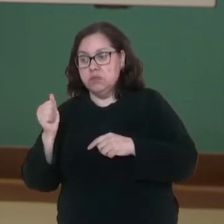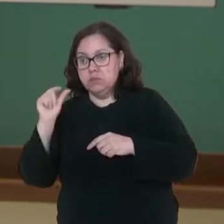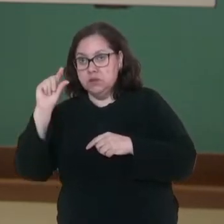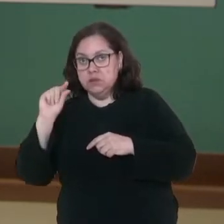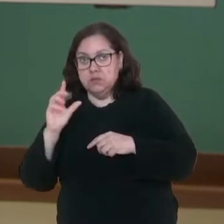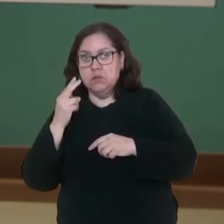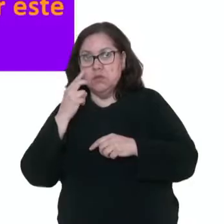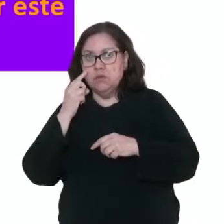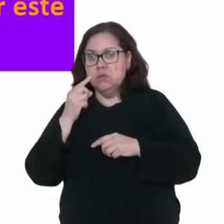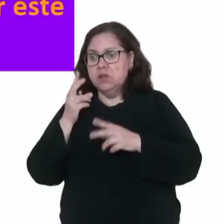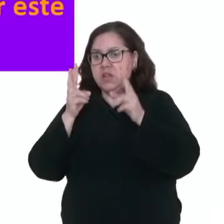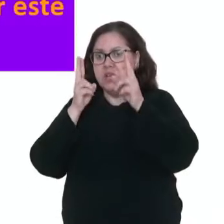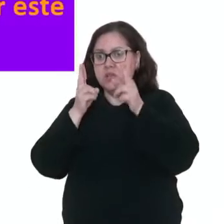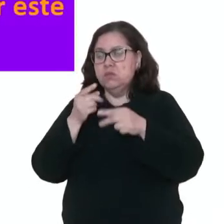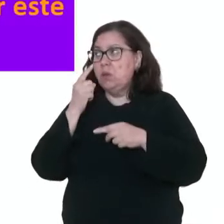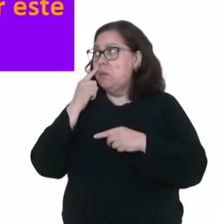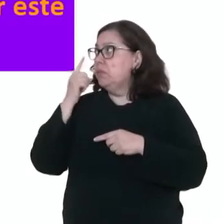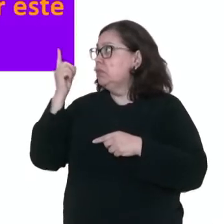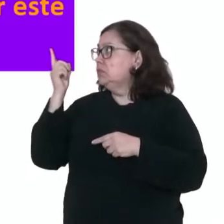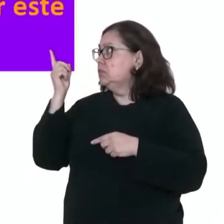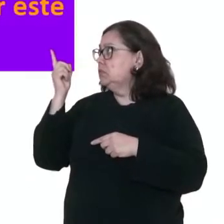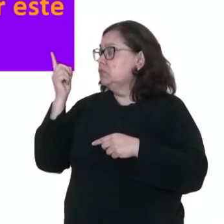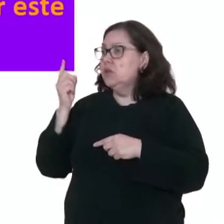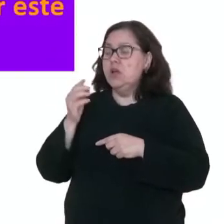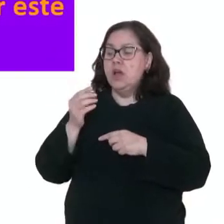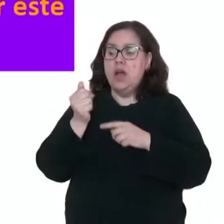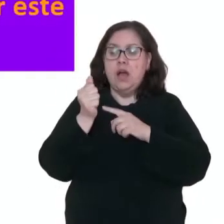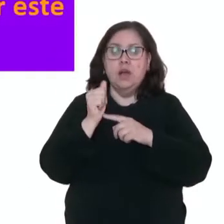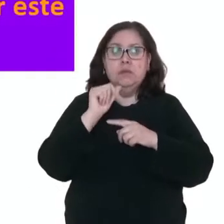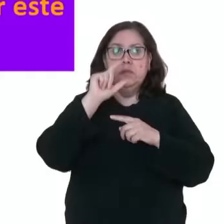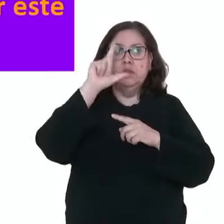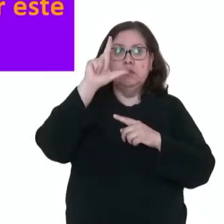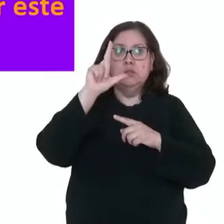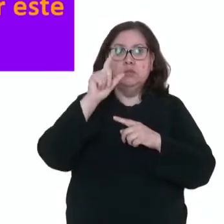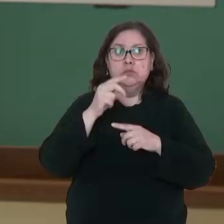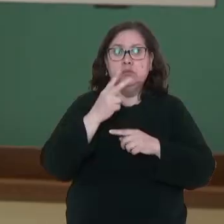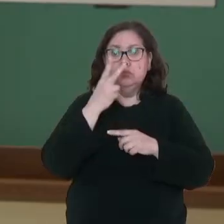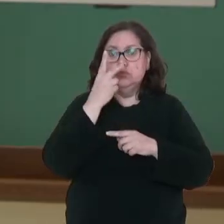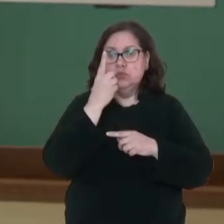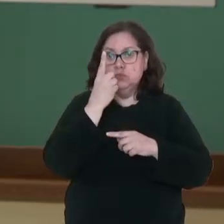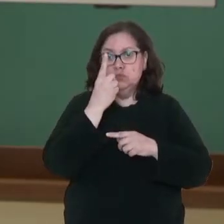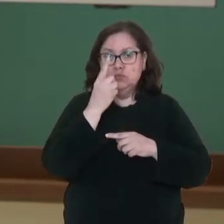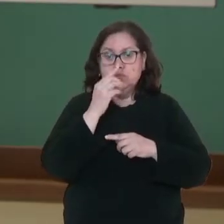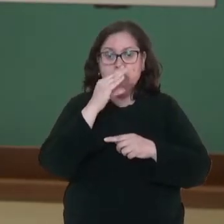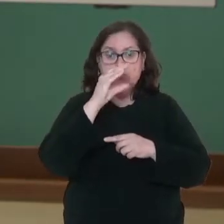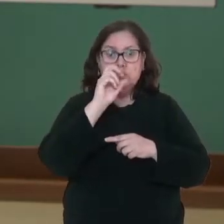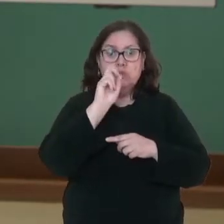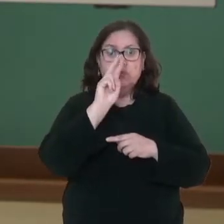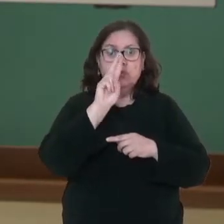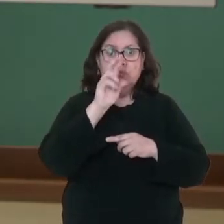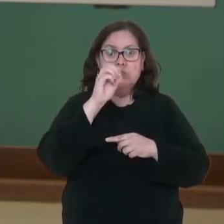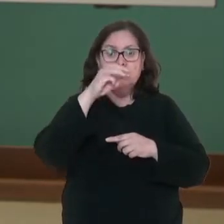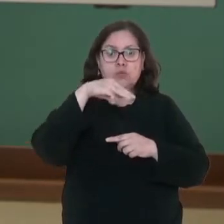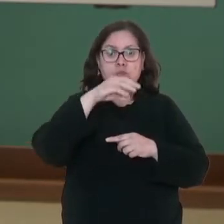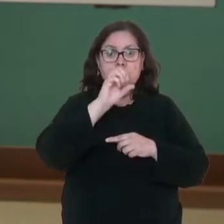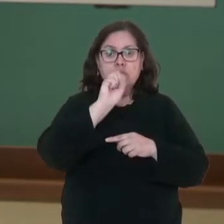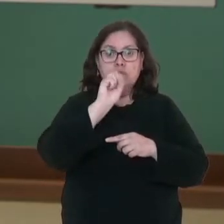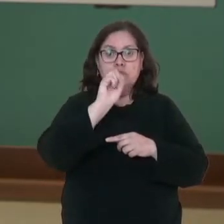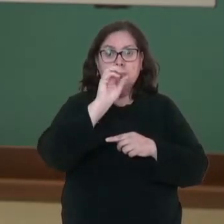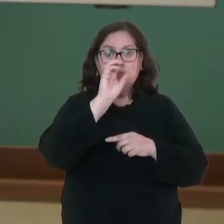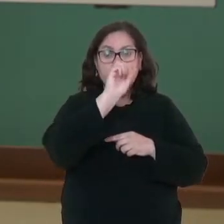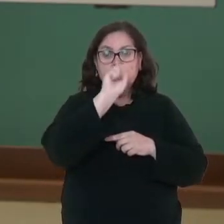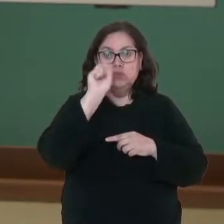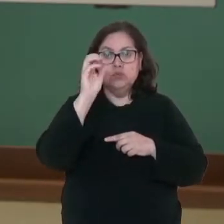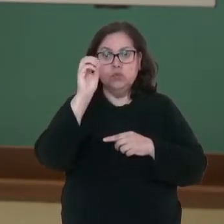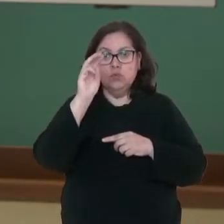primeiro momento, você acha que é igual. Mas veja aqui, ó, o azão e o azinho estão num cromossomo, tá? Em cromossomos diferentes, quer dizer. E